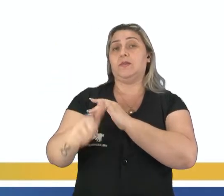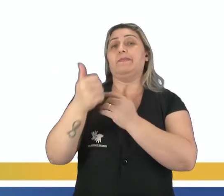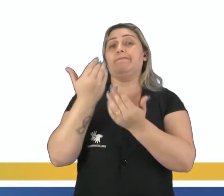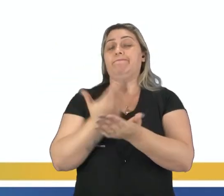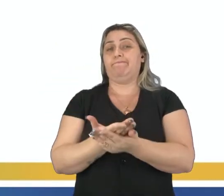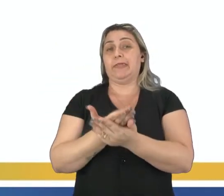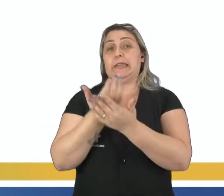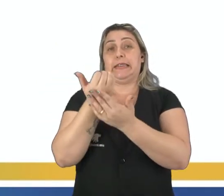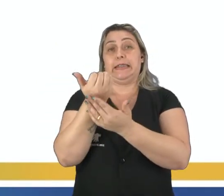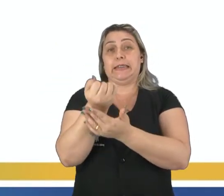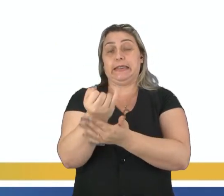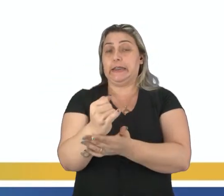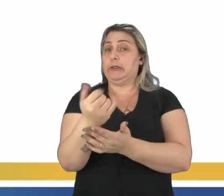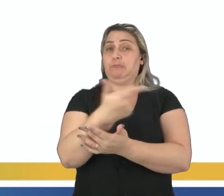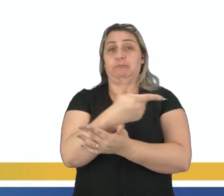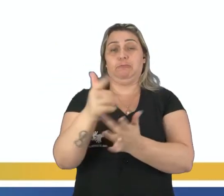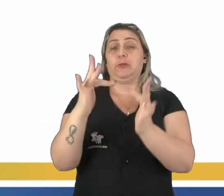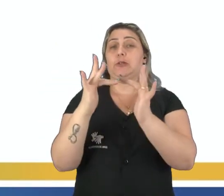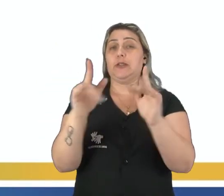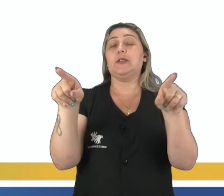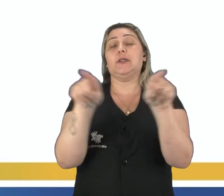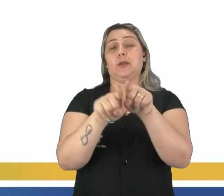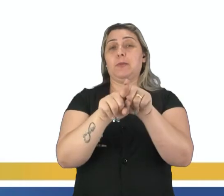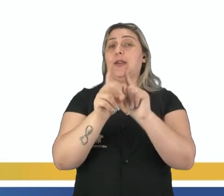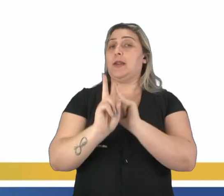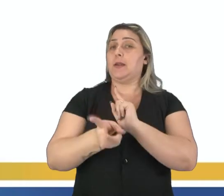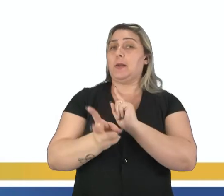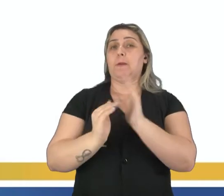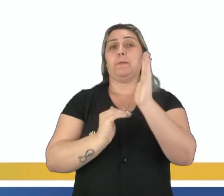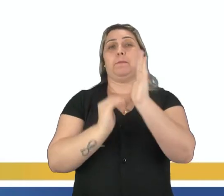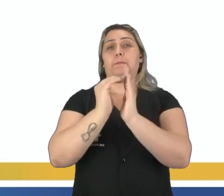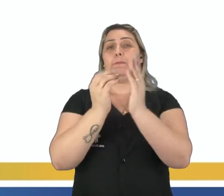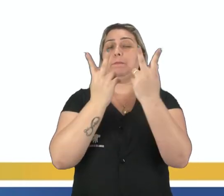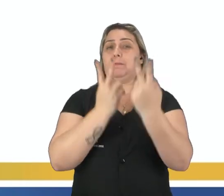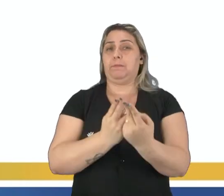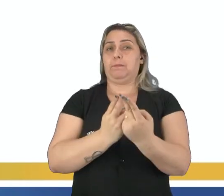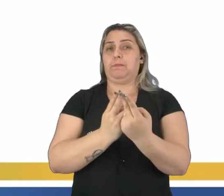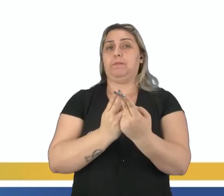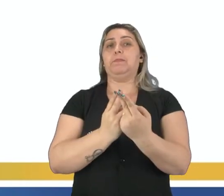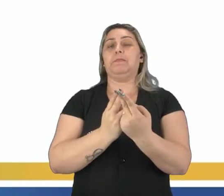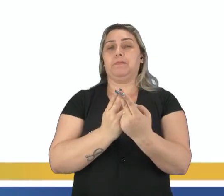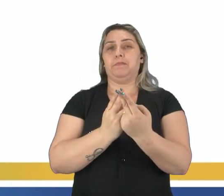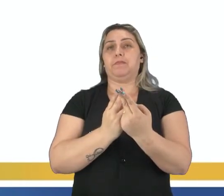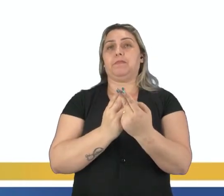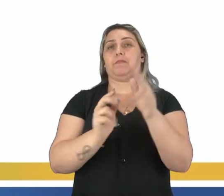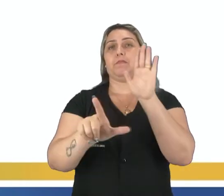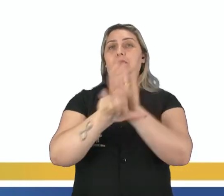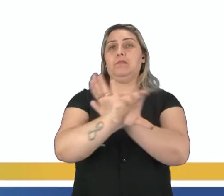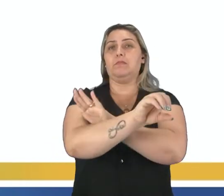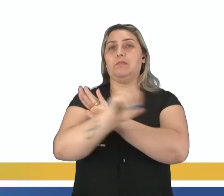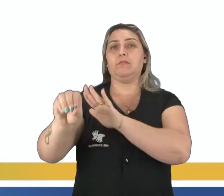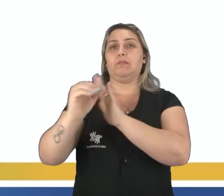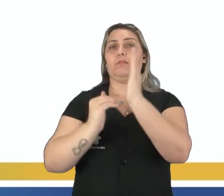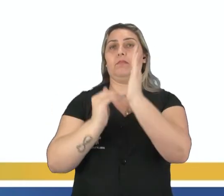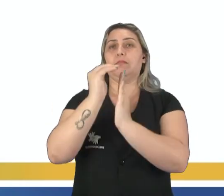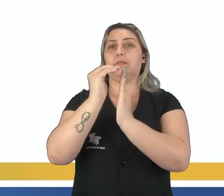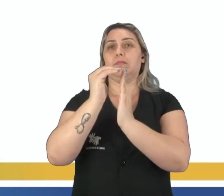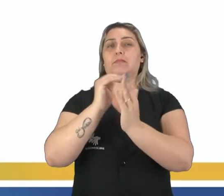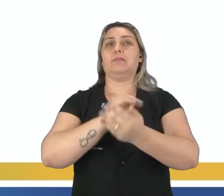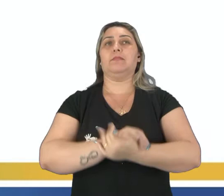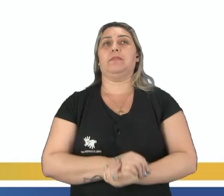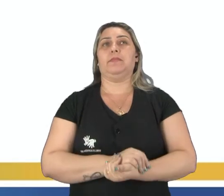mesmo que não estejam em contato ali, também terão a mesma temperatura por esse princípio chamado de lei zero da